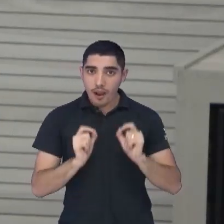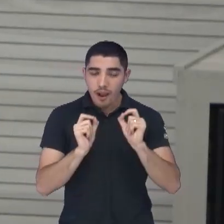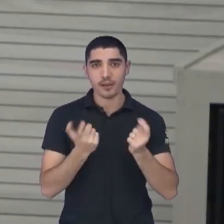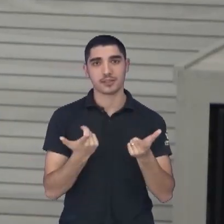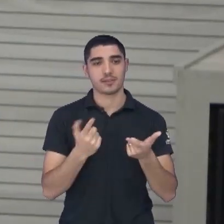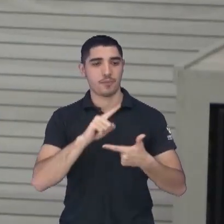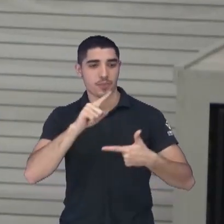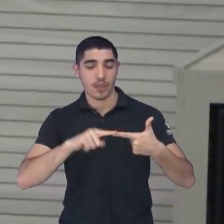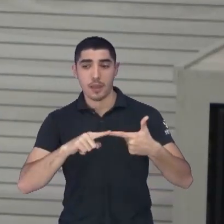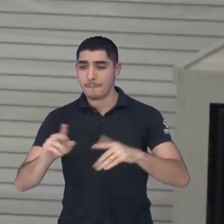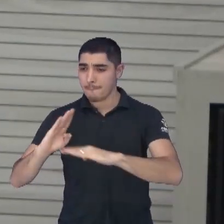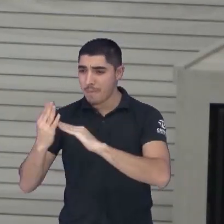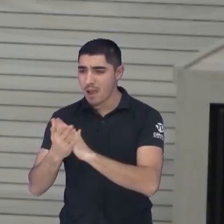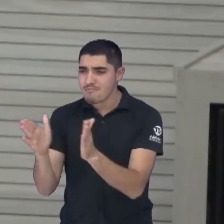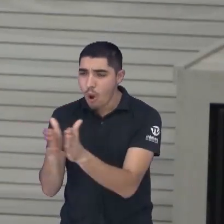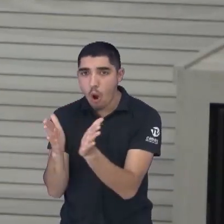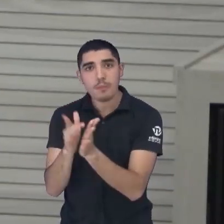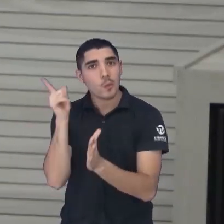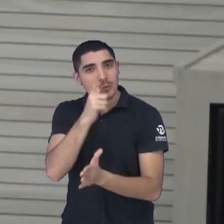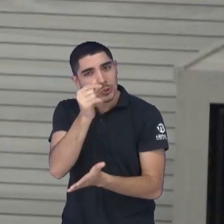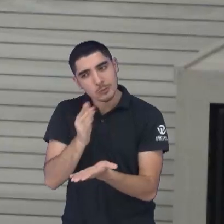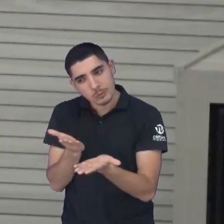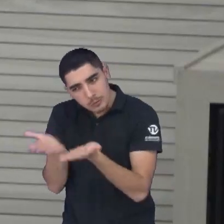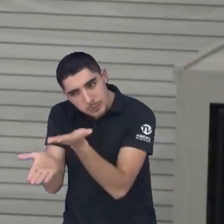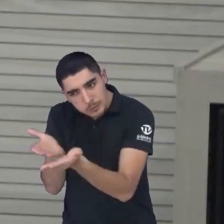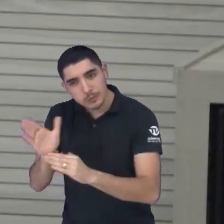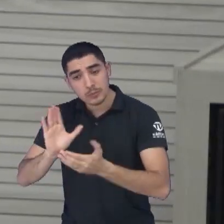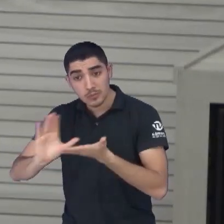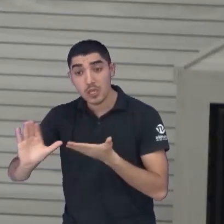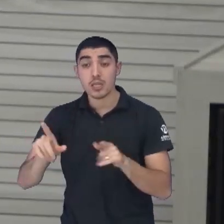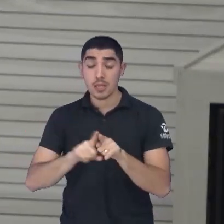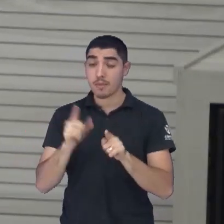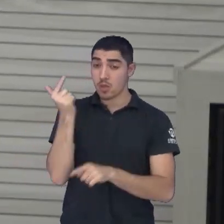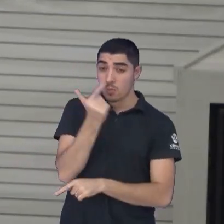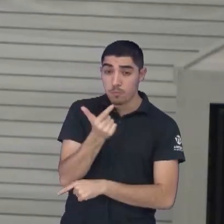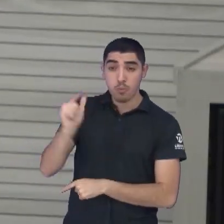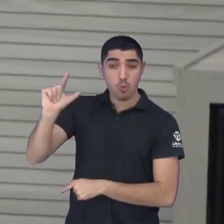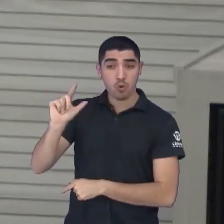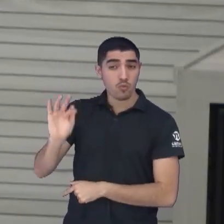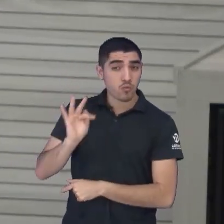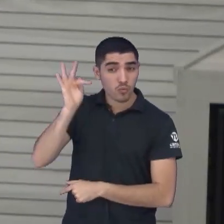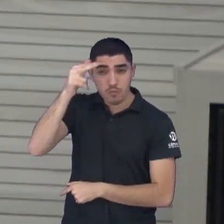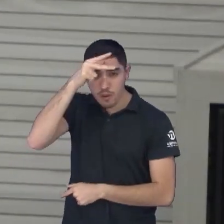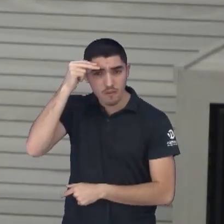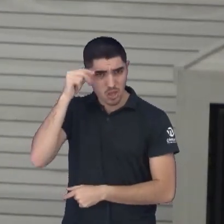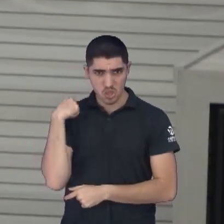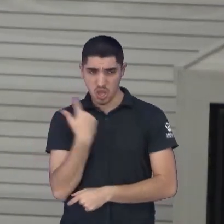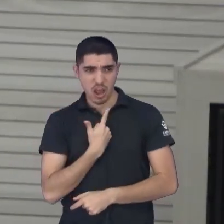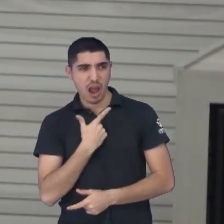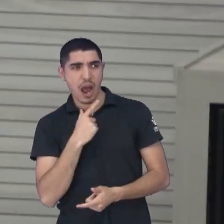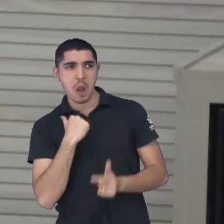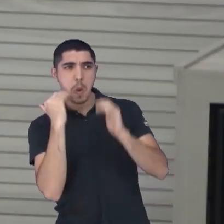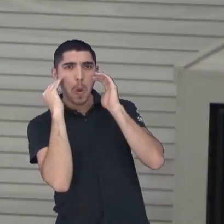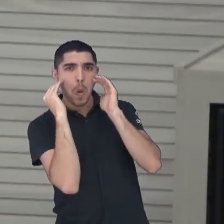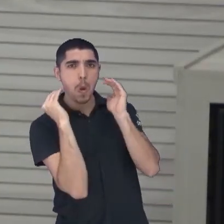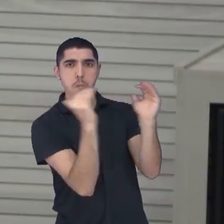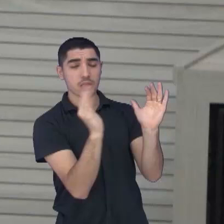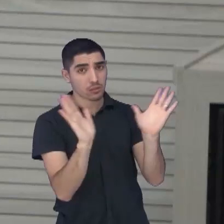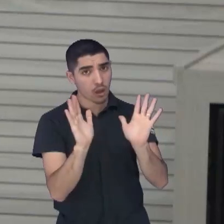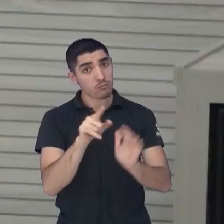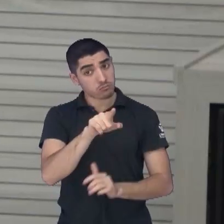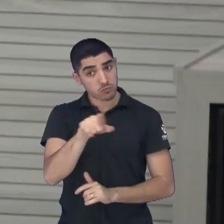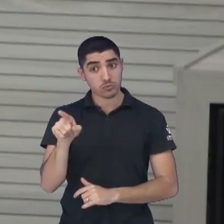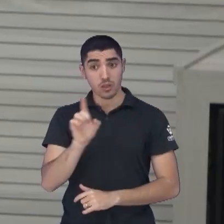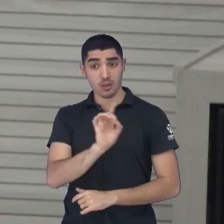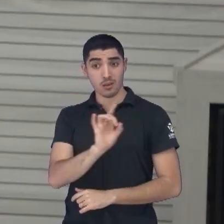fazer coisas boas e trabalhar em prol do próximo governo. Ninguém aqui, de forma alguma, foi desobediência, foi honrar a palavra.